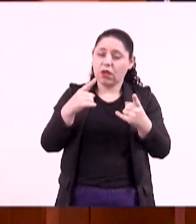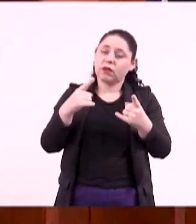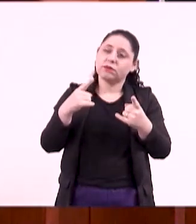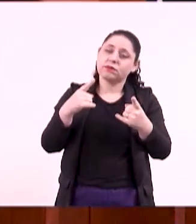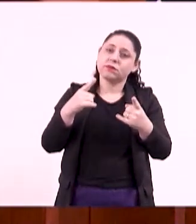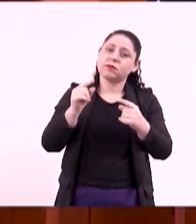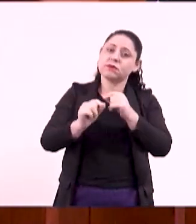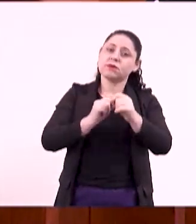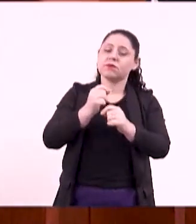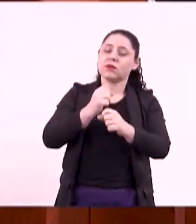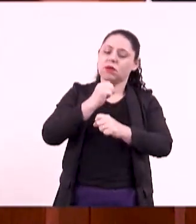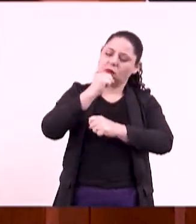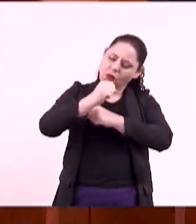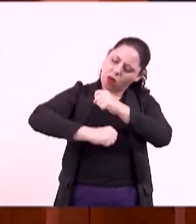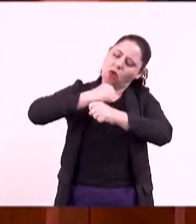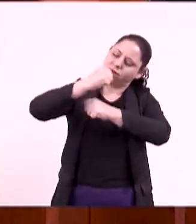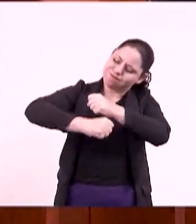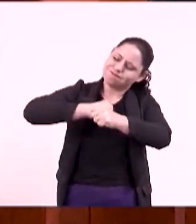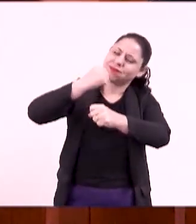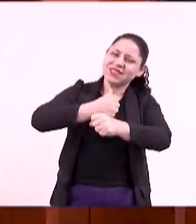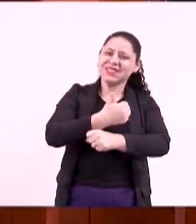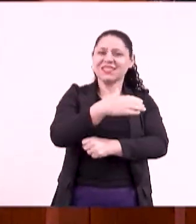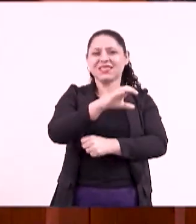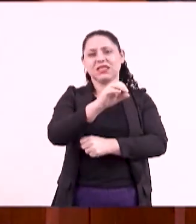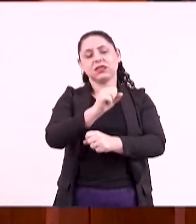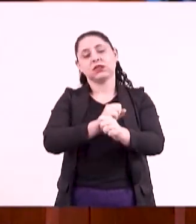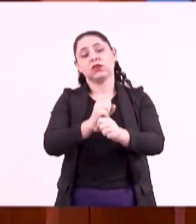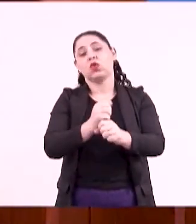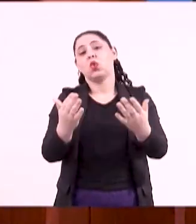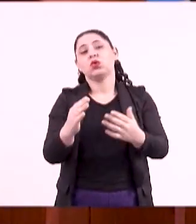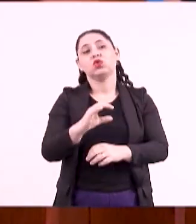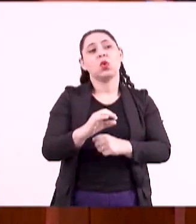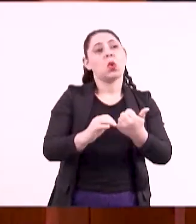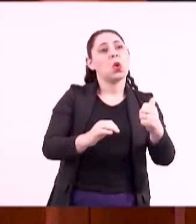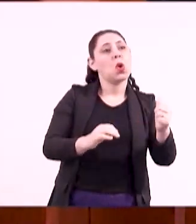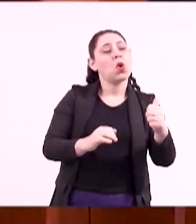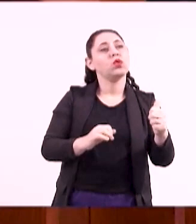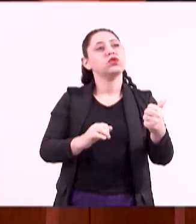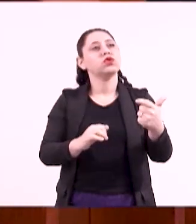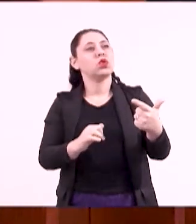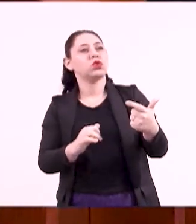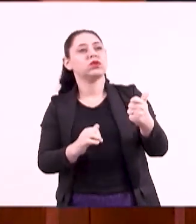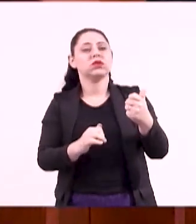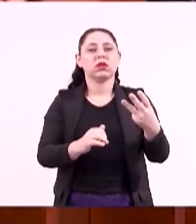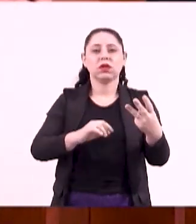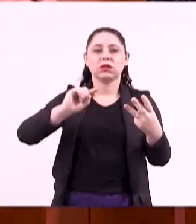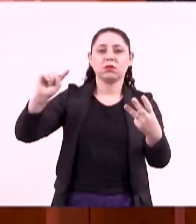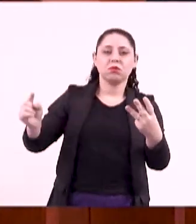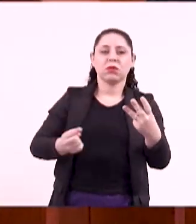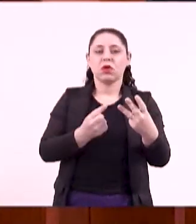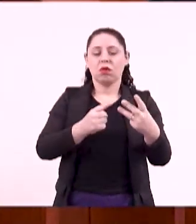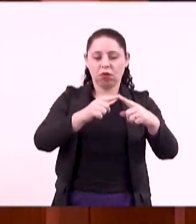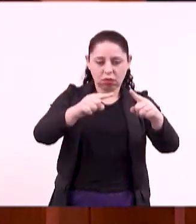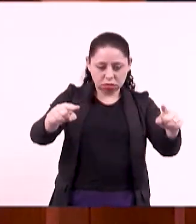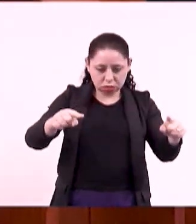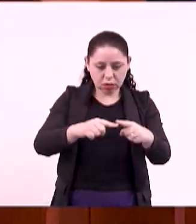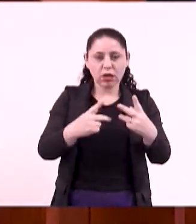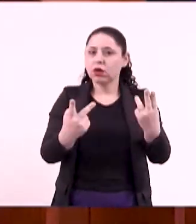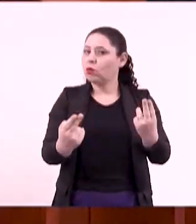Passou-se 100 anos, hoje é 11, 12, 13 mil pessoas, e o pedaço de terra é o